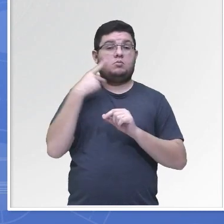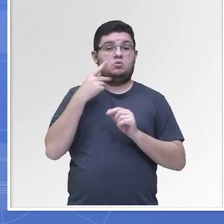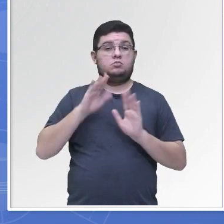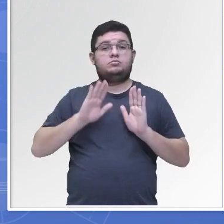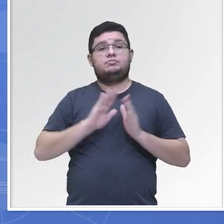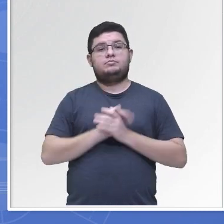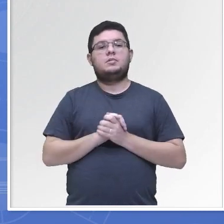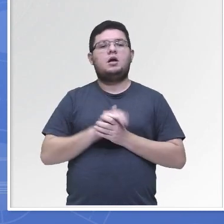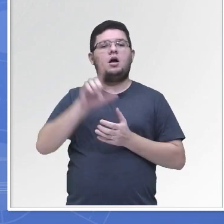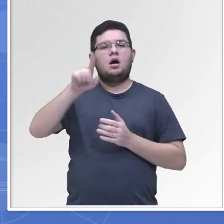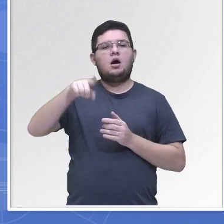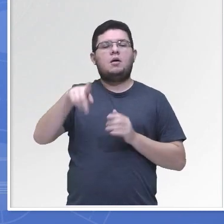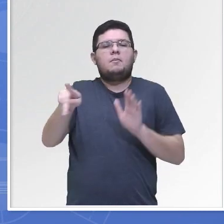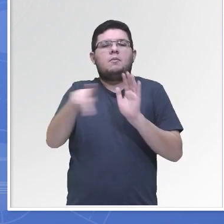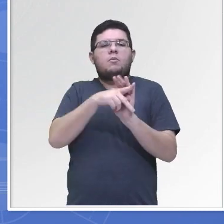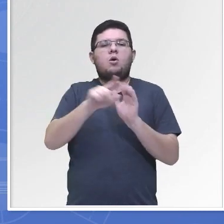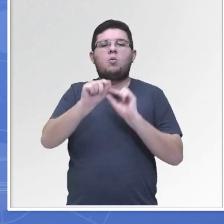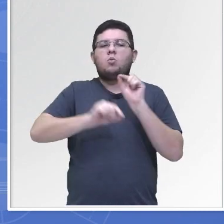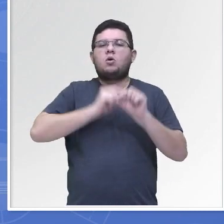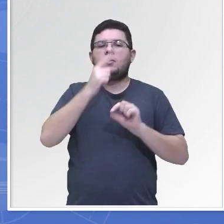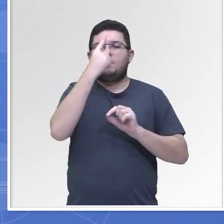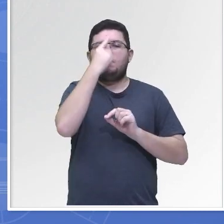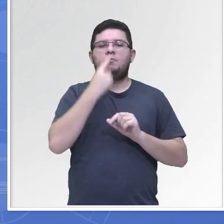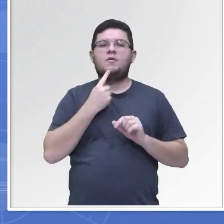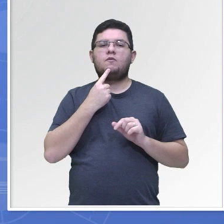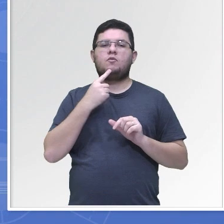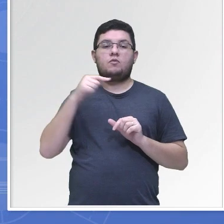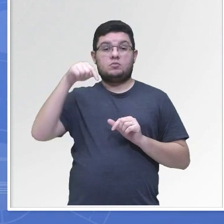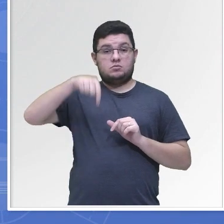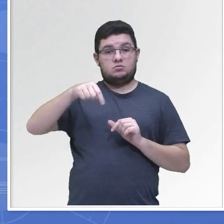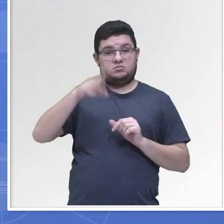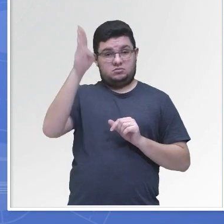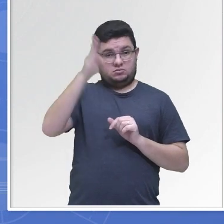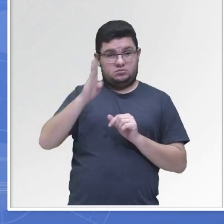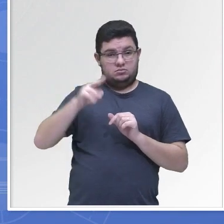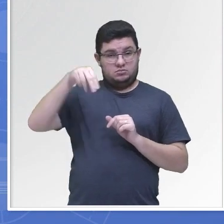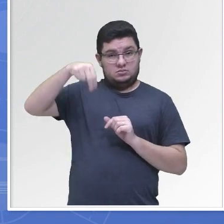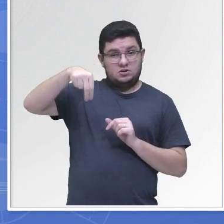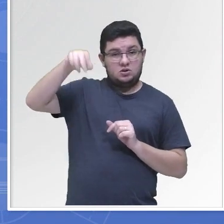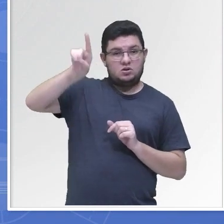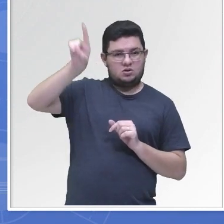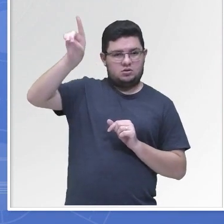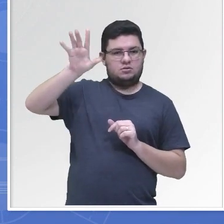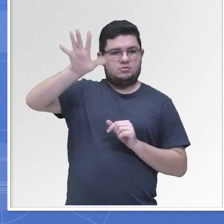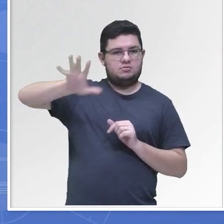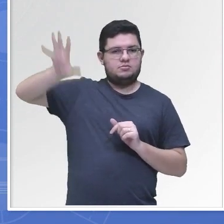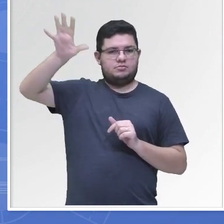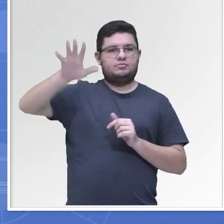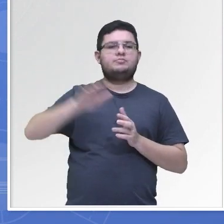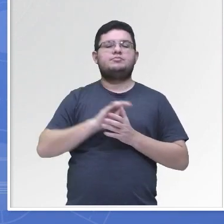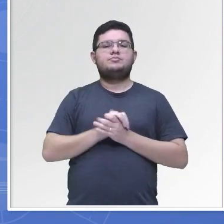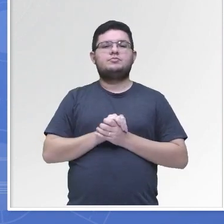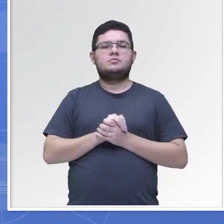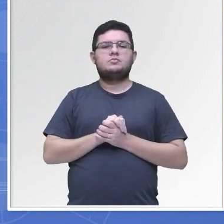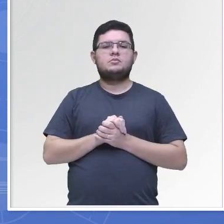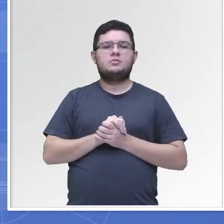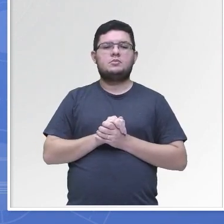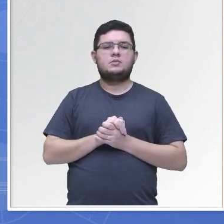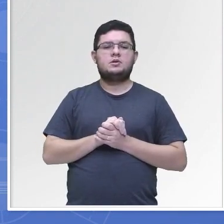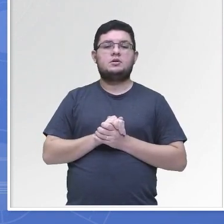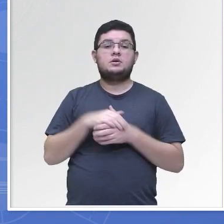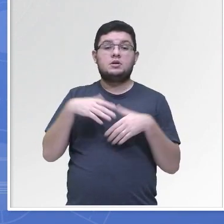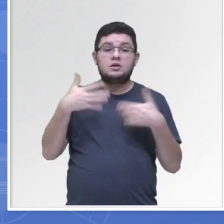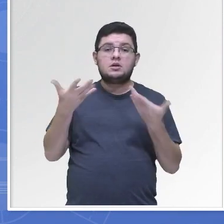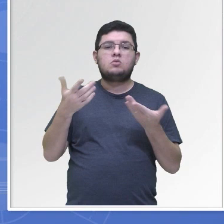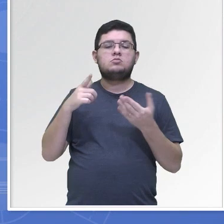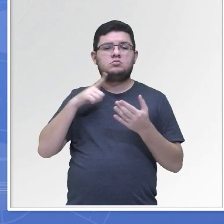ali a condição daquela pessoa que vive na zona rural, tendo a sua vida terminantemente definida pela figura do coronel. Então